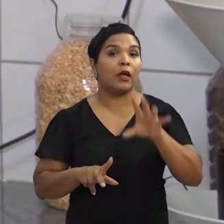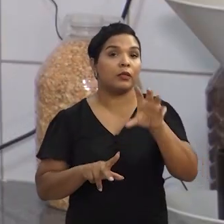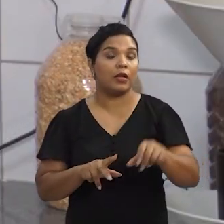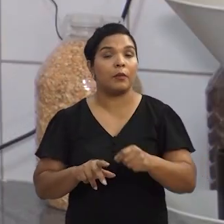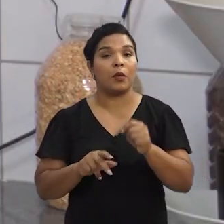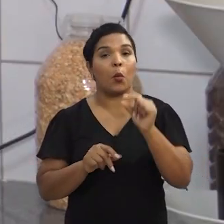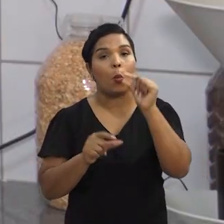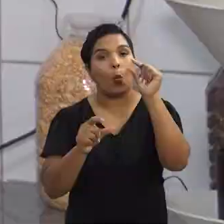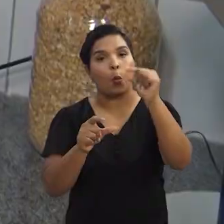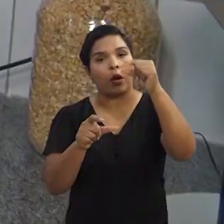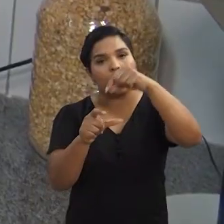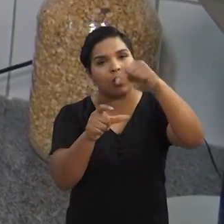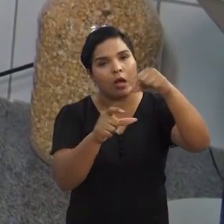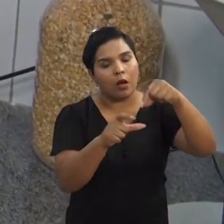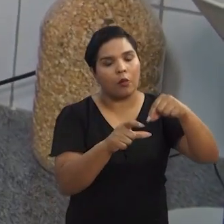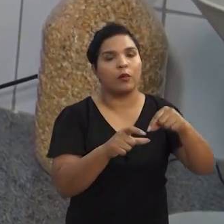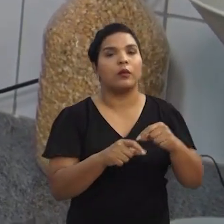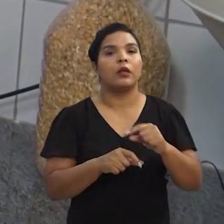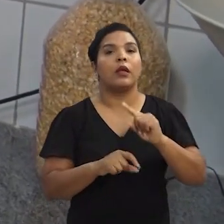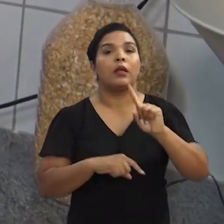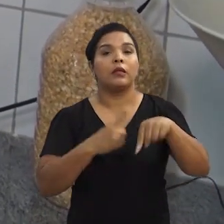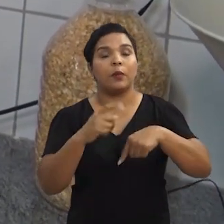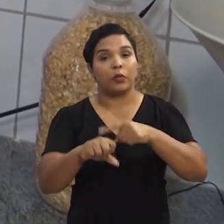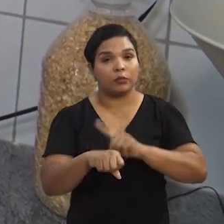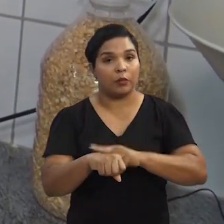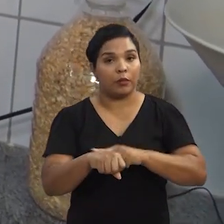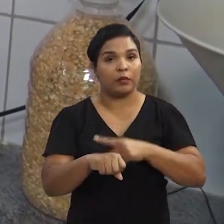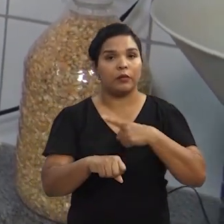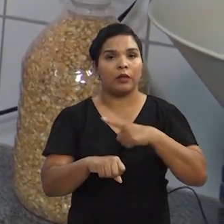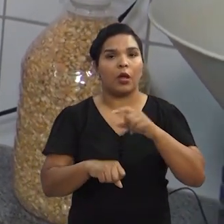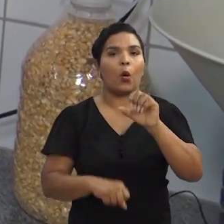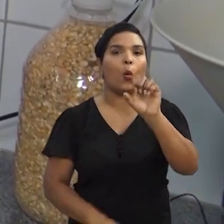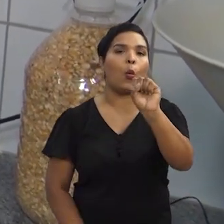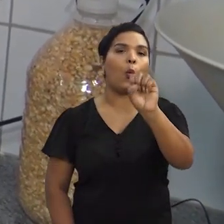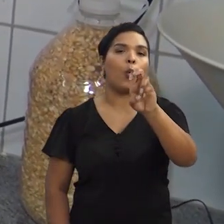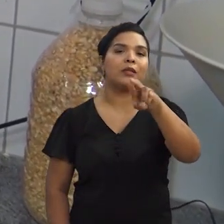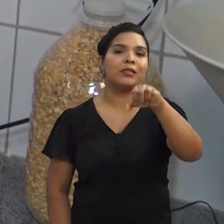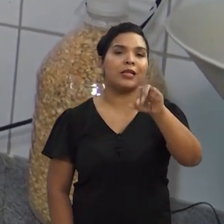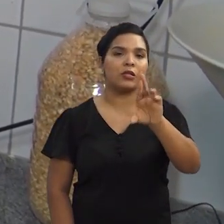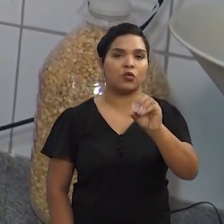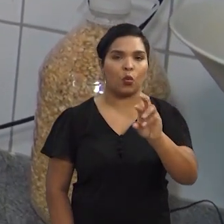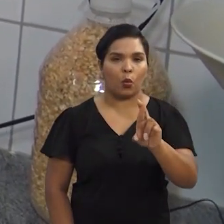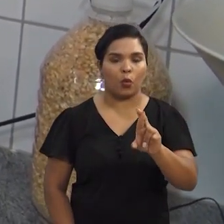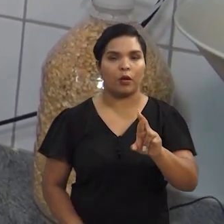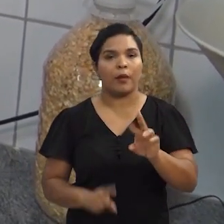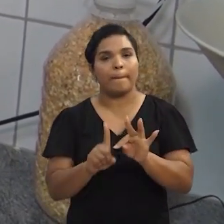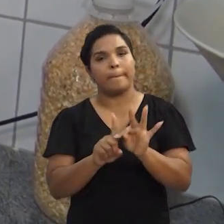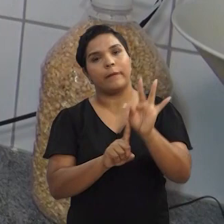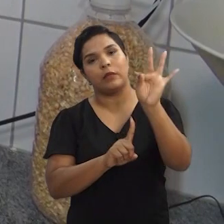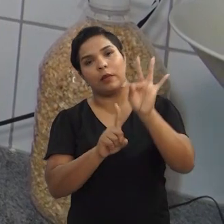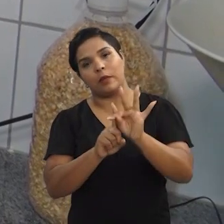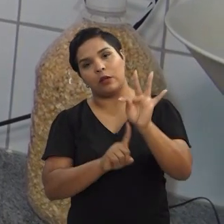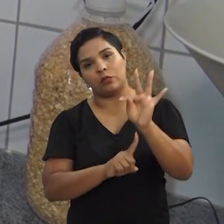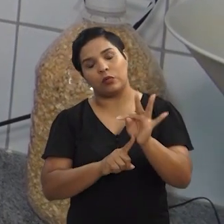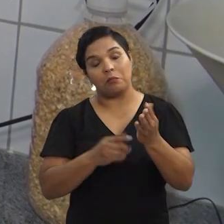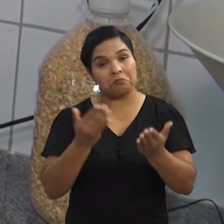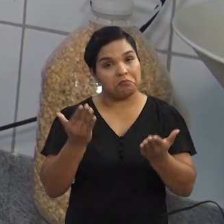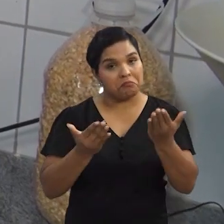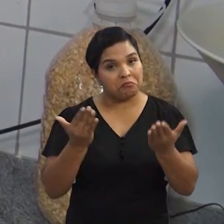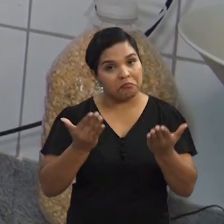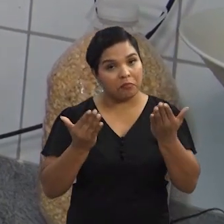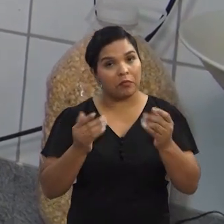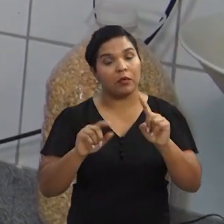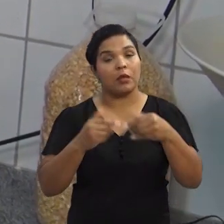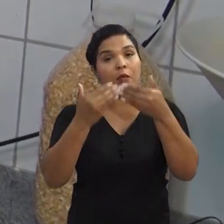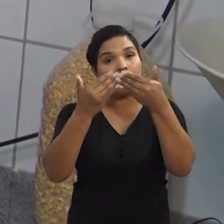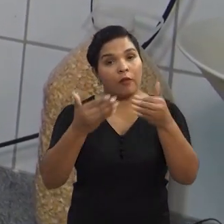os grãos na parte superior, né, que fica na moega. Nesse momento ele tem um sensor que mede a temperatura do grão. Posteriormente abre